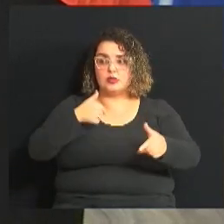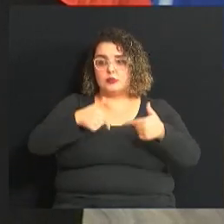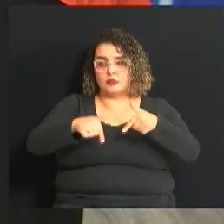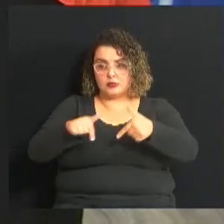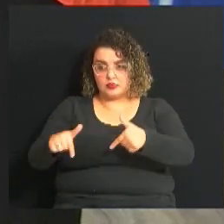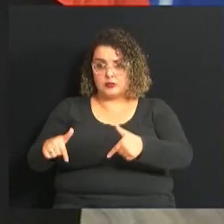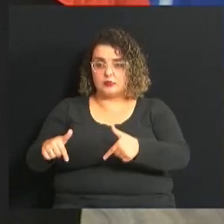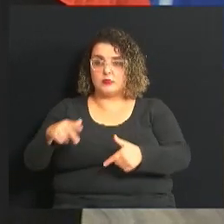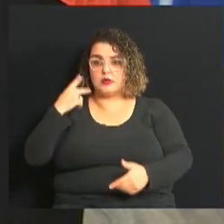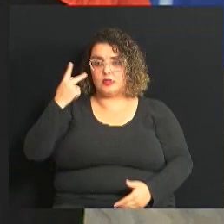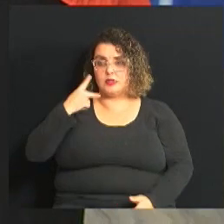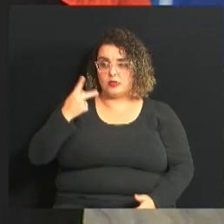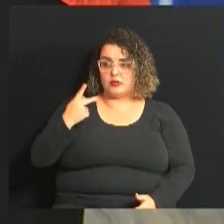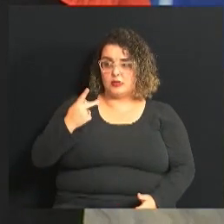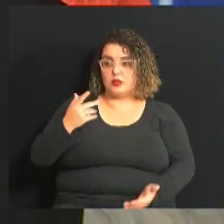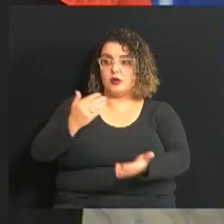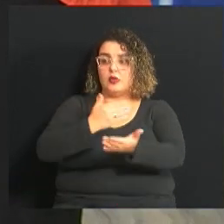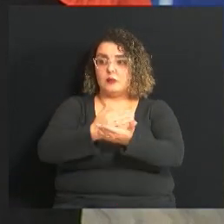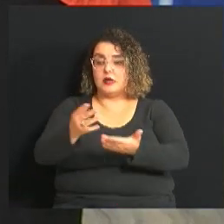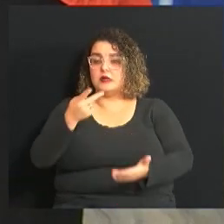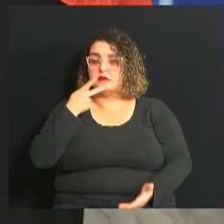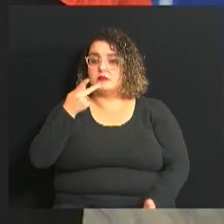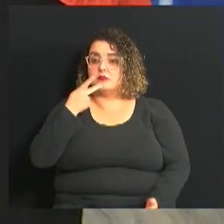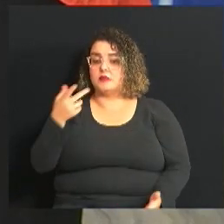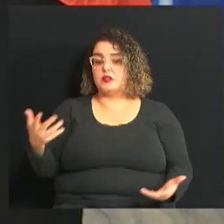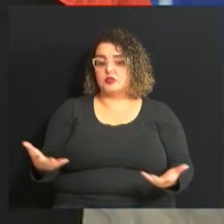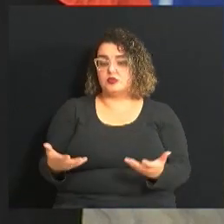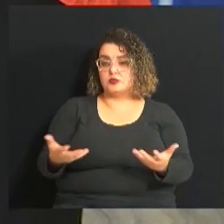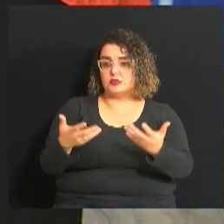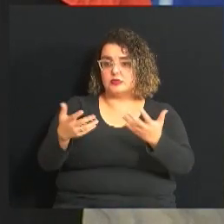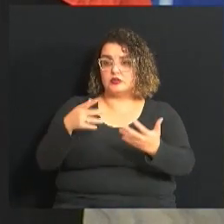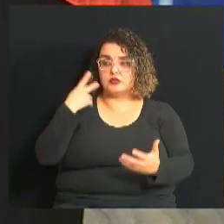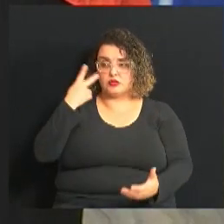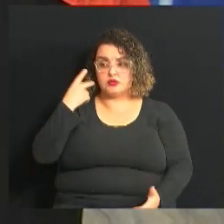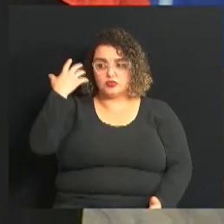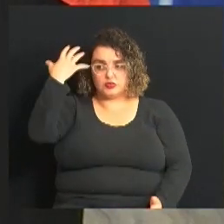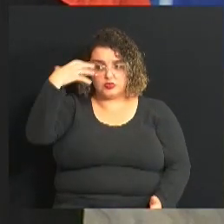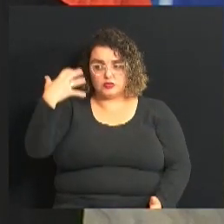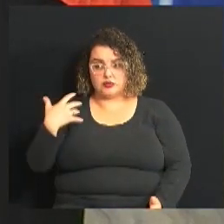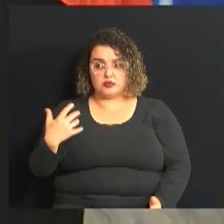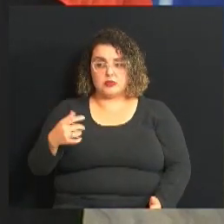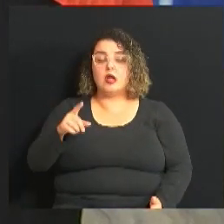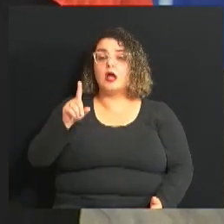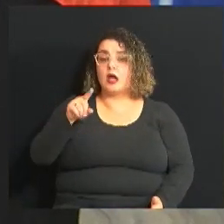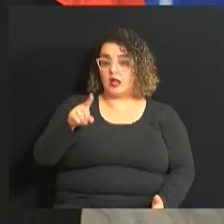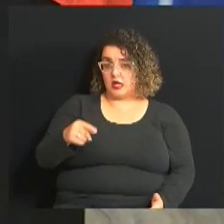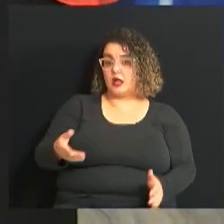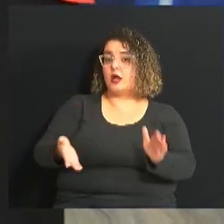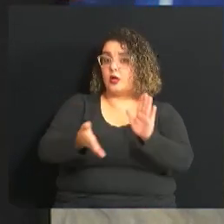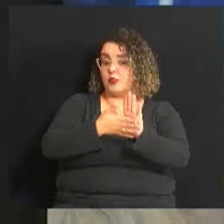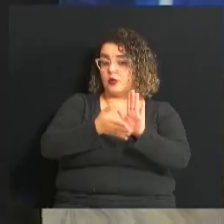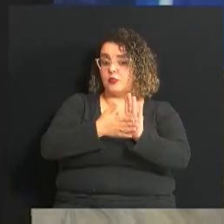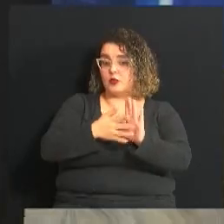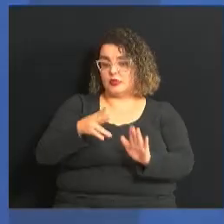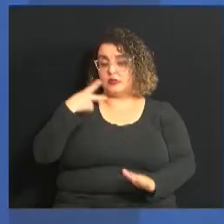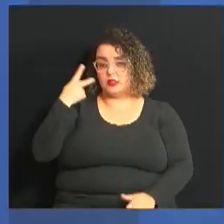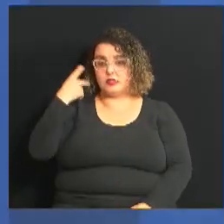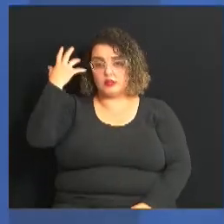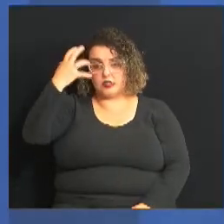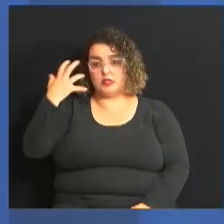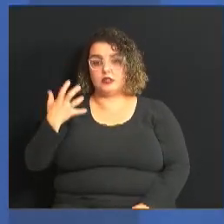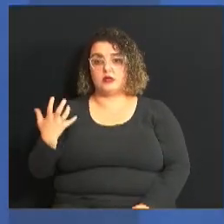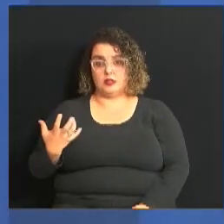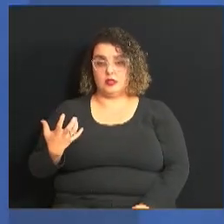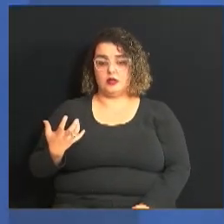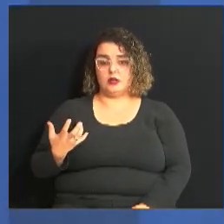dos parlamentares e a gente começa falando sobre uma iniciativa da vereadora Agda Calisto é a proposta da vereadora vida é